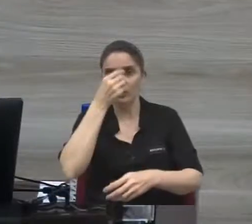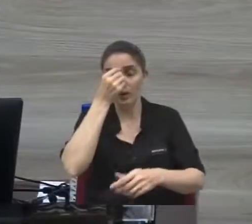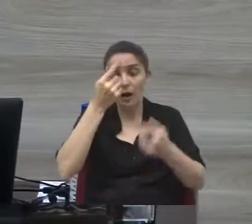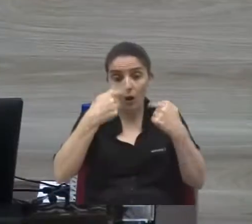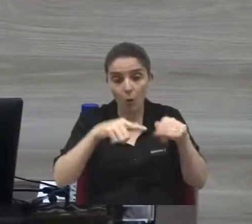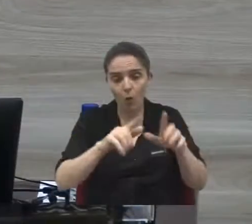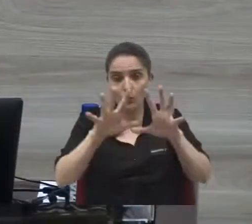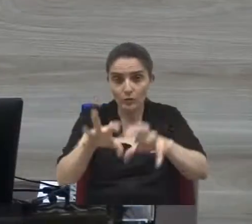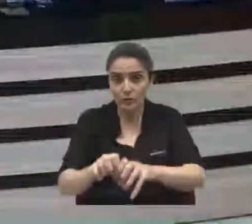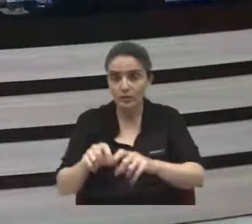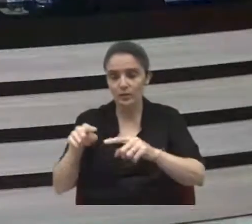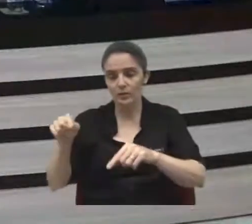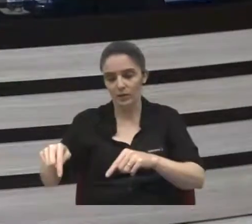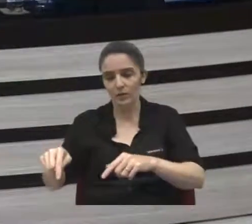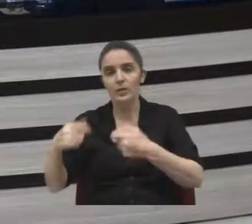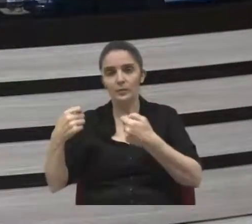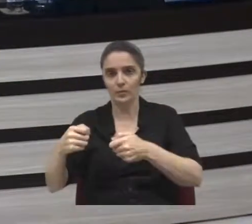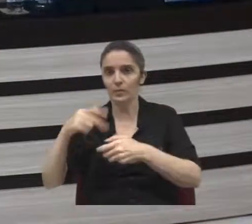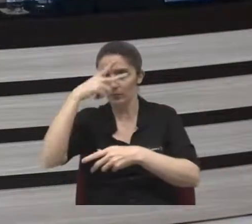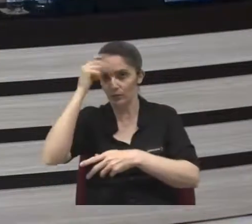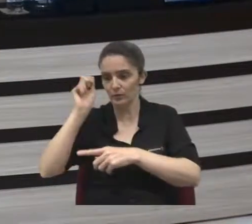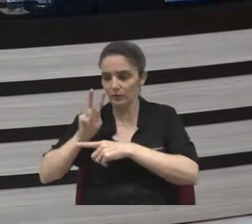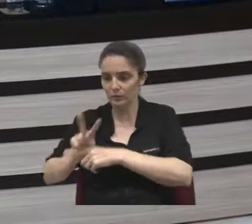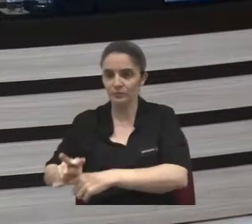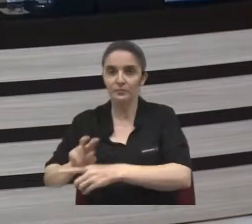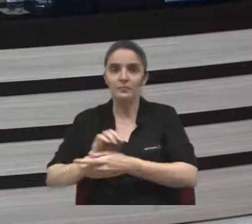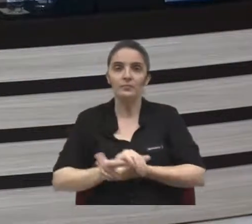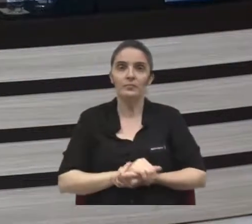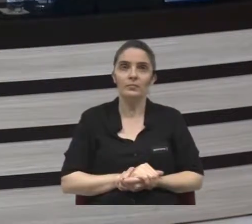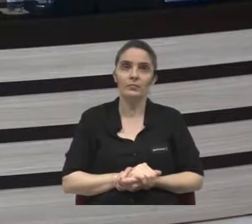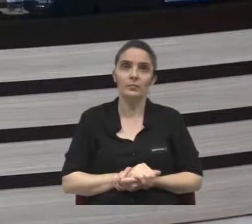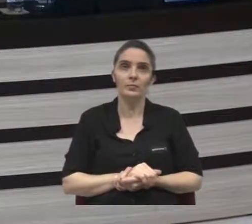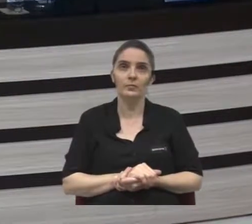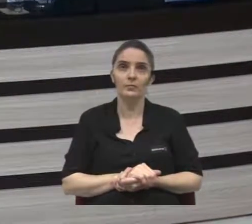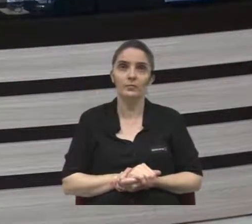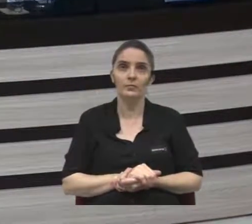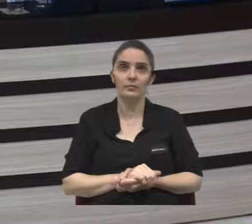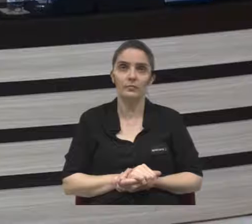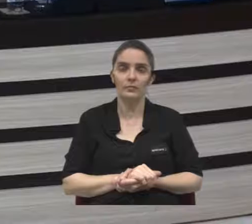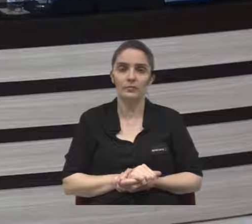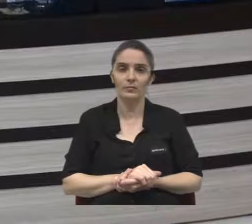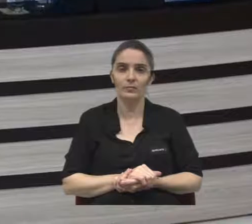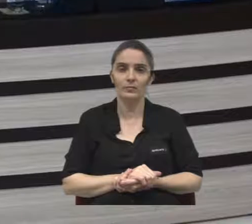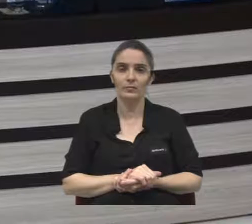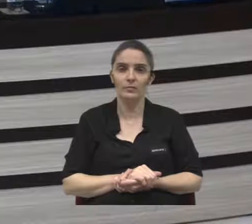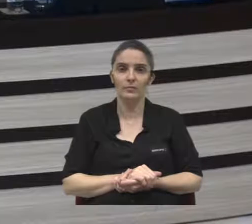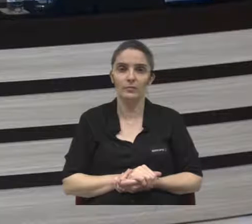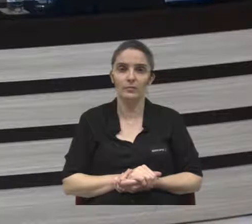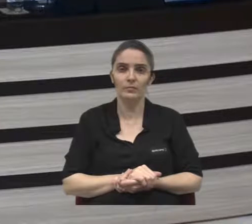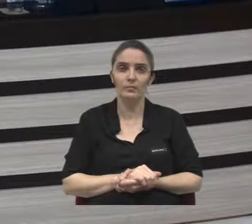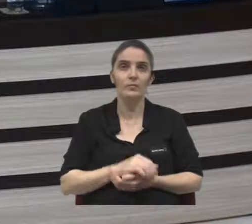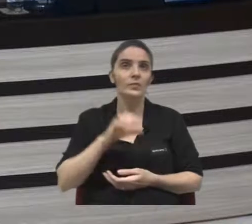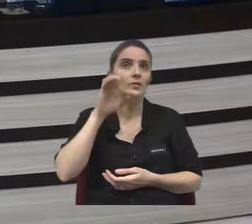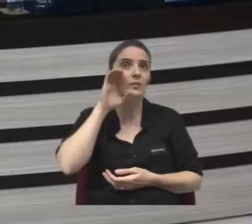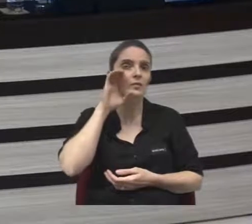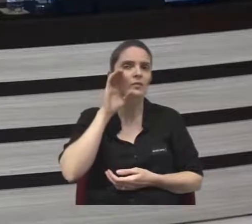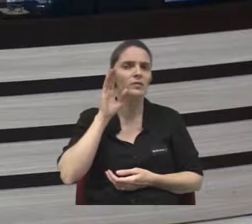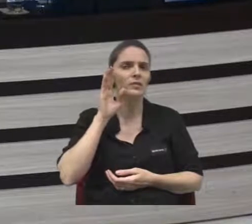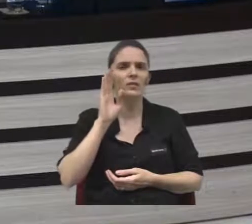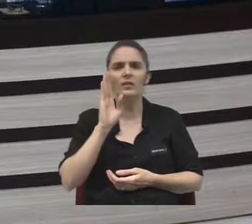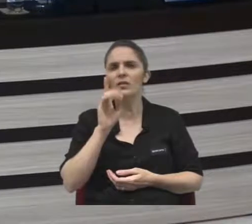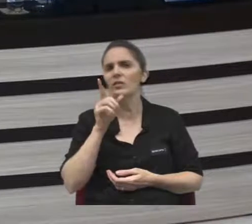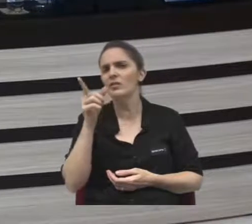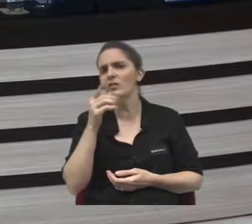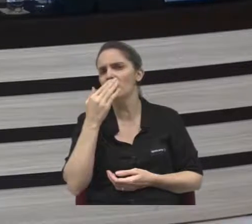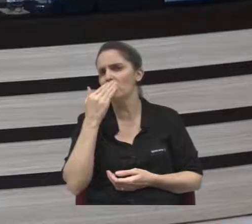Obrigado. Questão de ordem? Vereador Questão de ordem, presidente. A questão de ordem da vereadora é